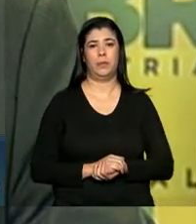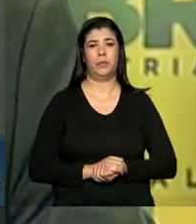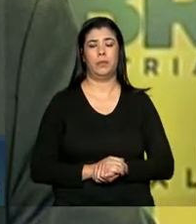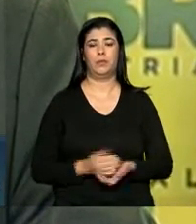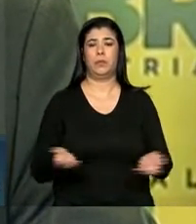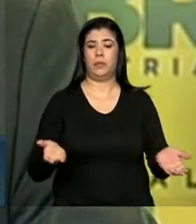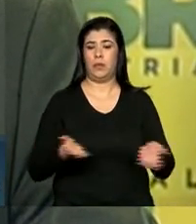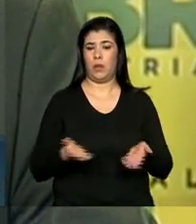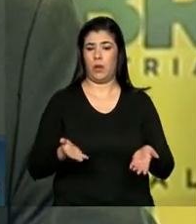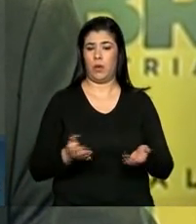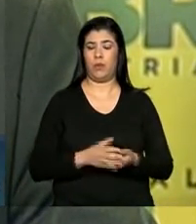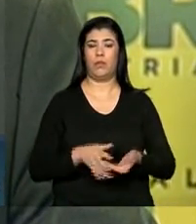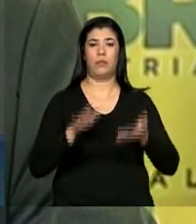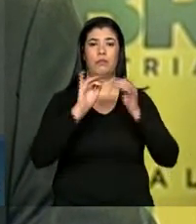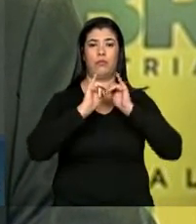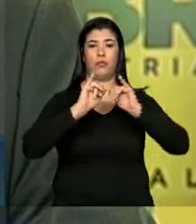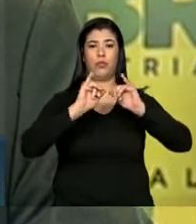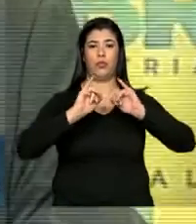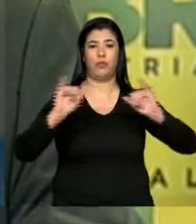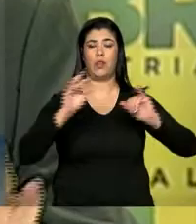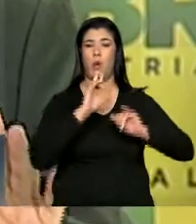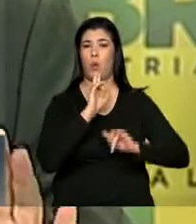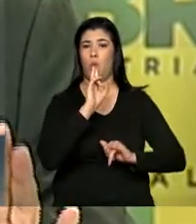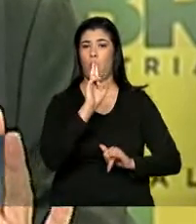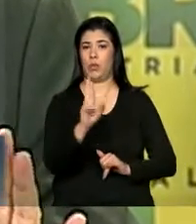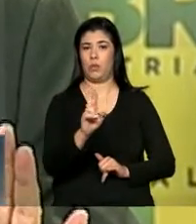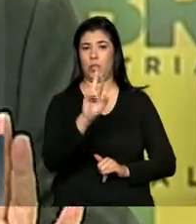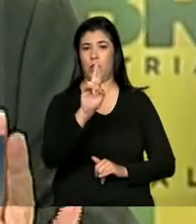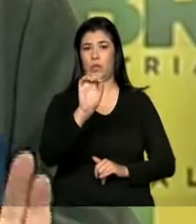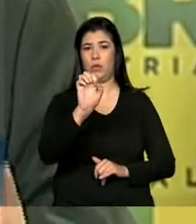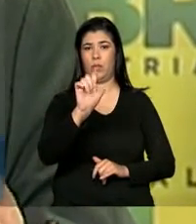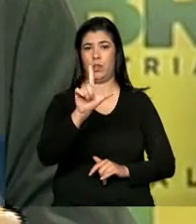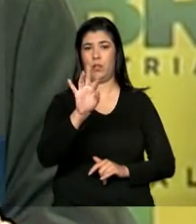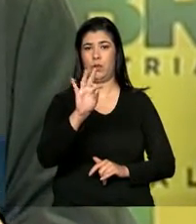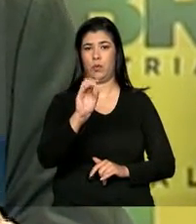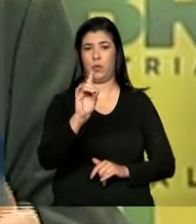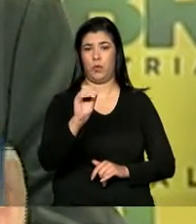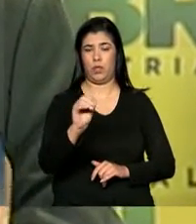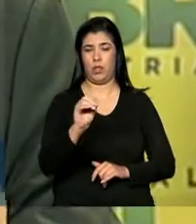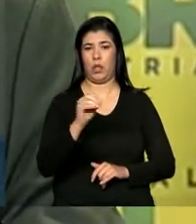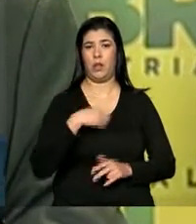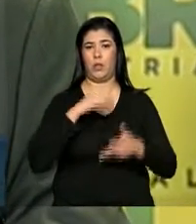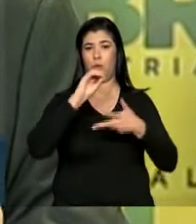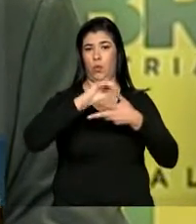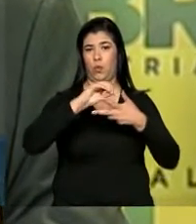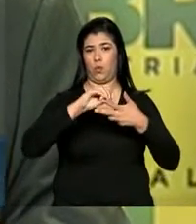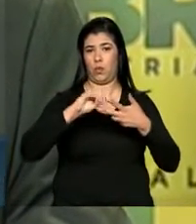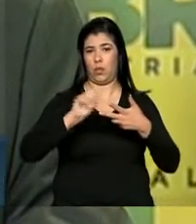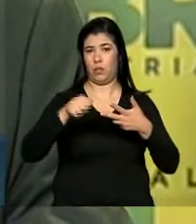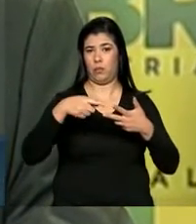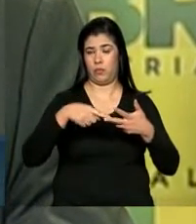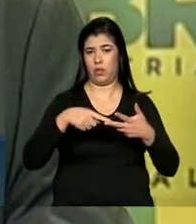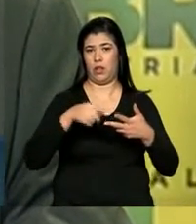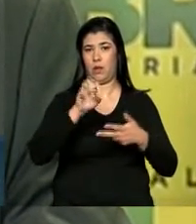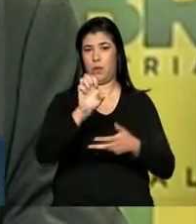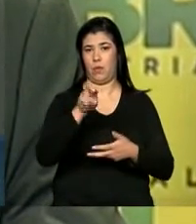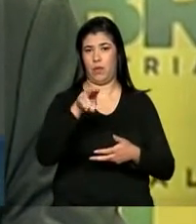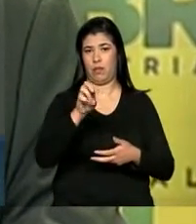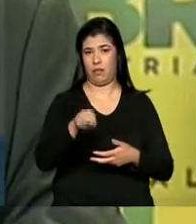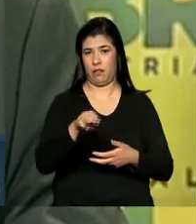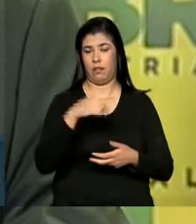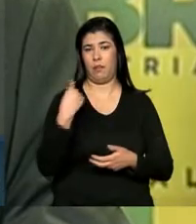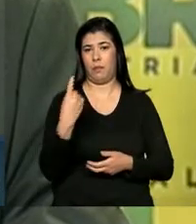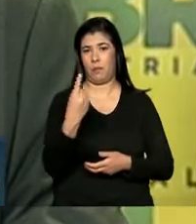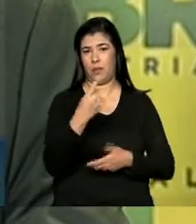para divulgar o Enem por Escola, que tem objetivos muito claros: fornecer aos professores,